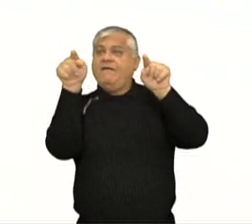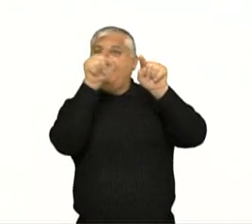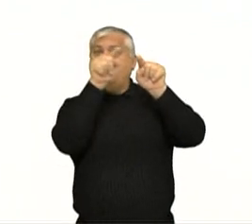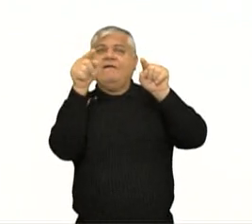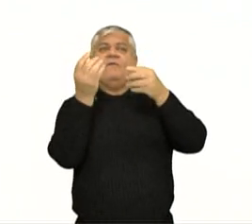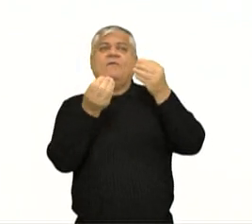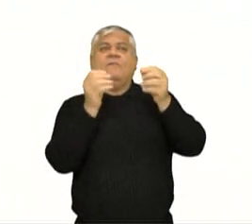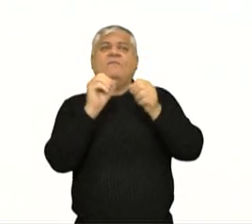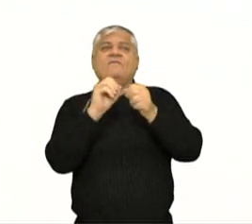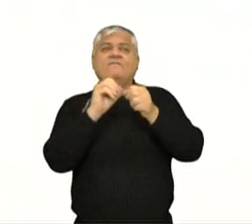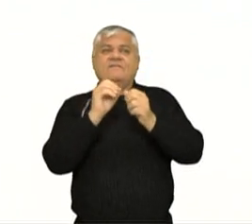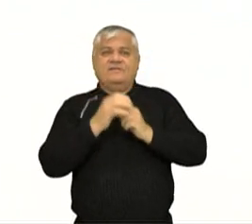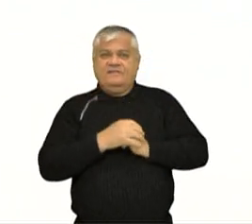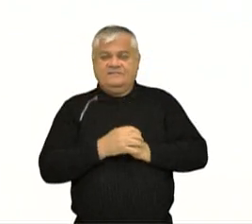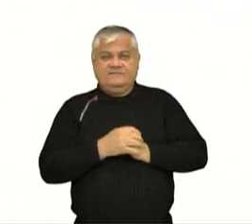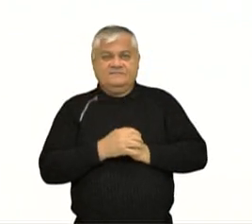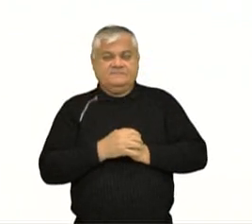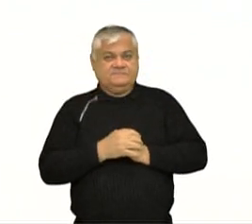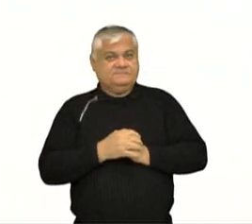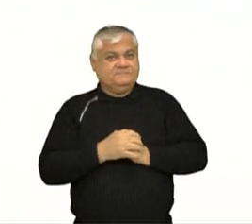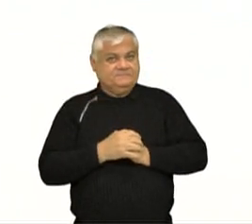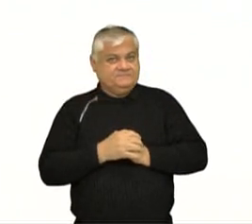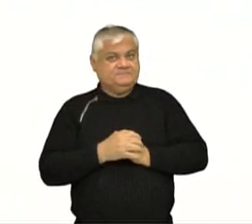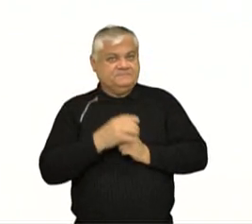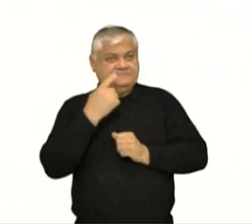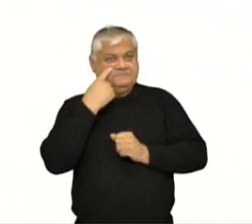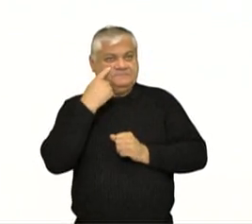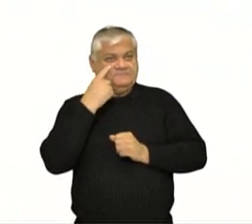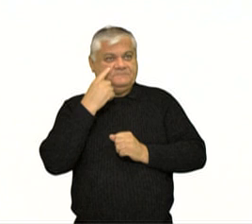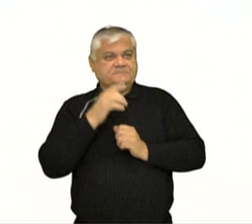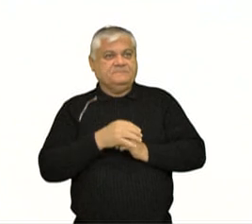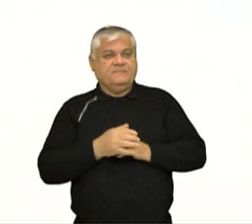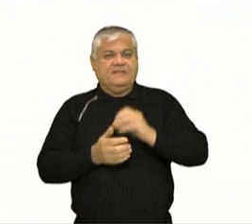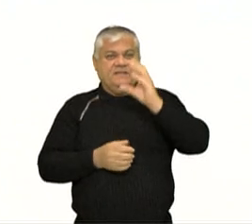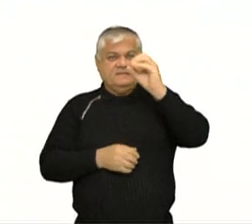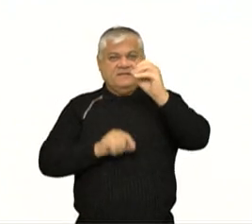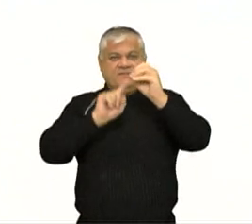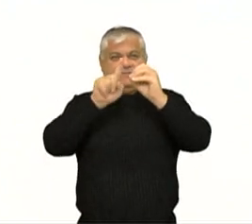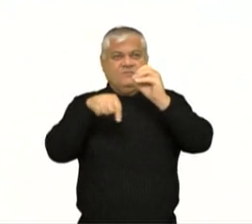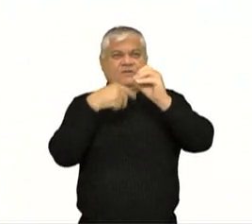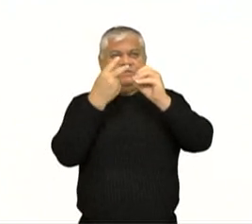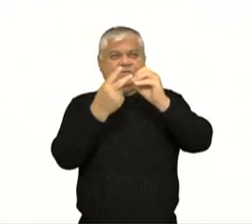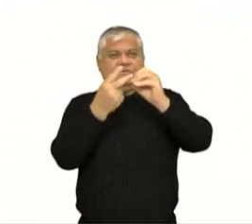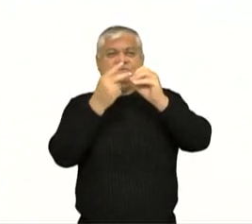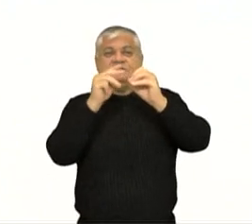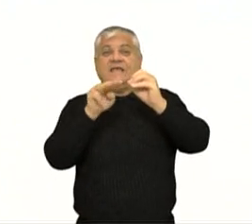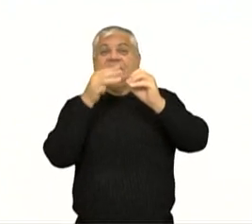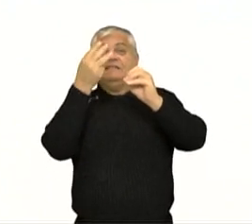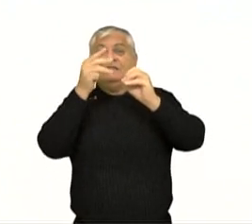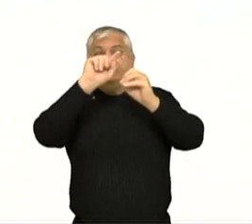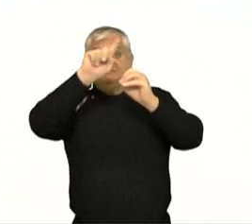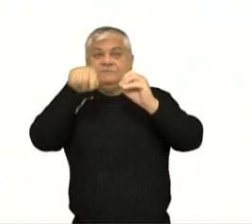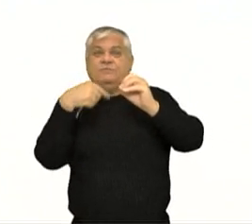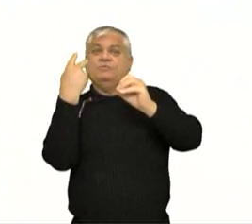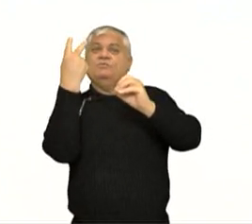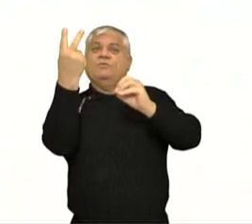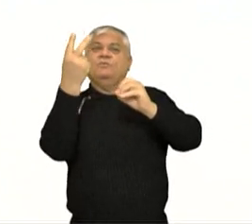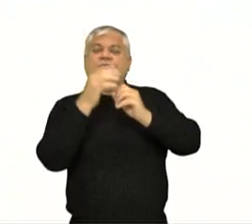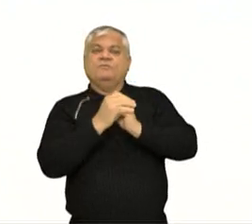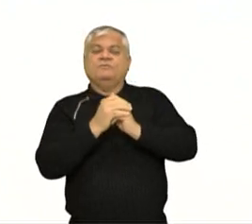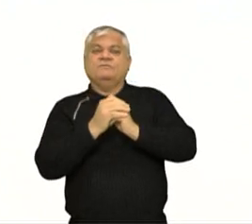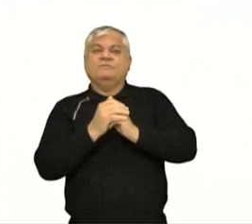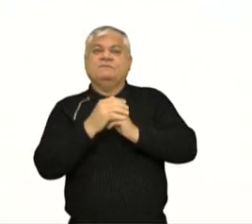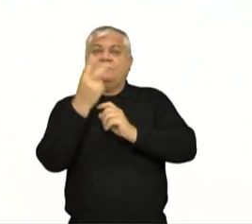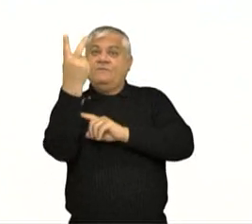gente faz nesse caso aqui? Nesse caso, nós multiplicamos os expoentes e o transformamos em um